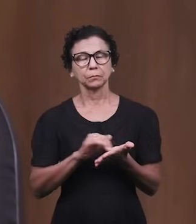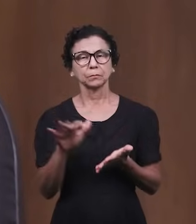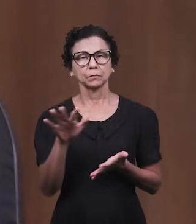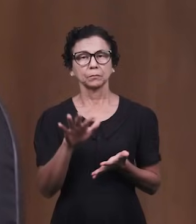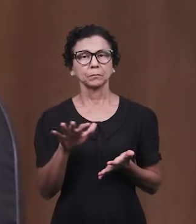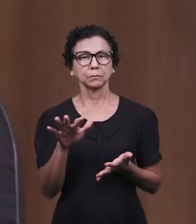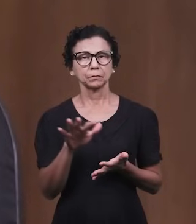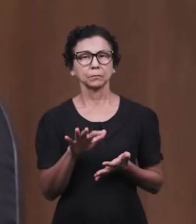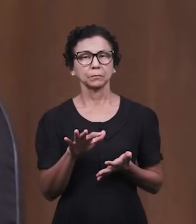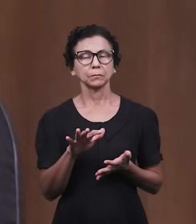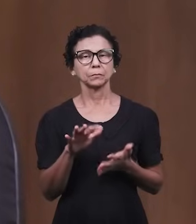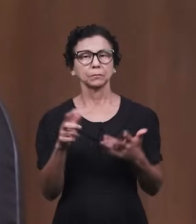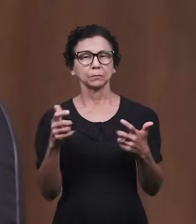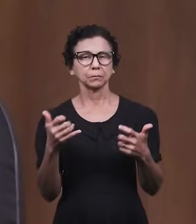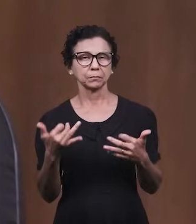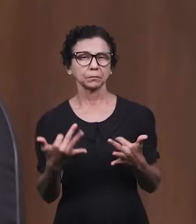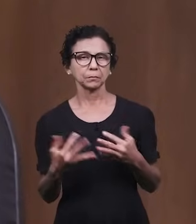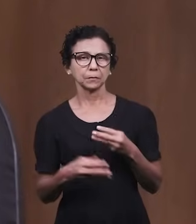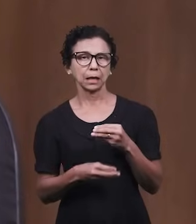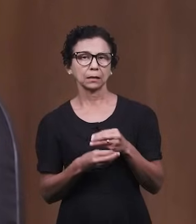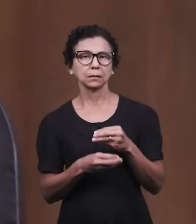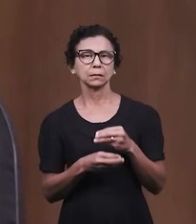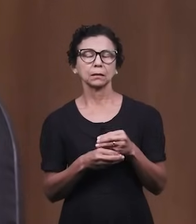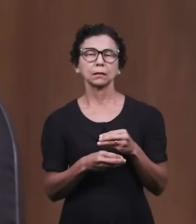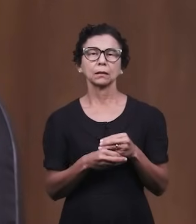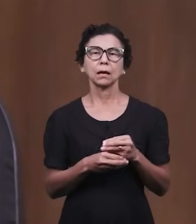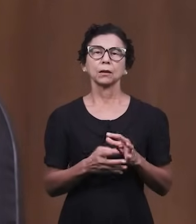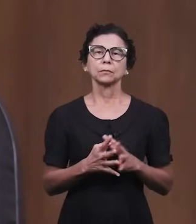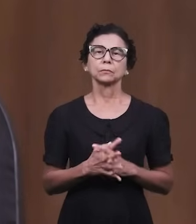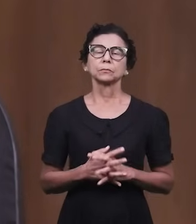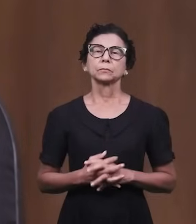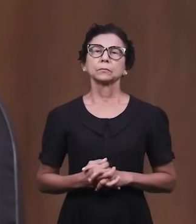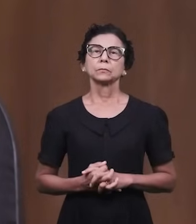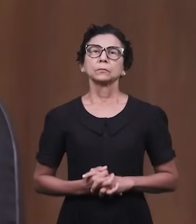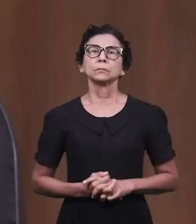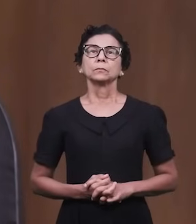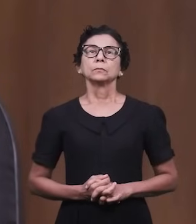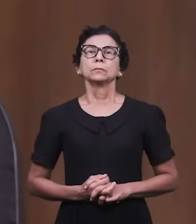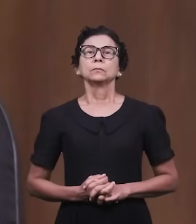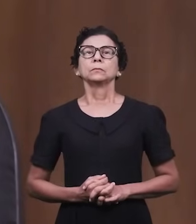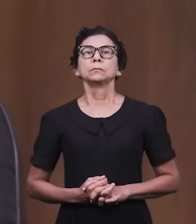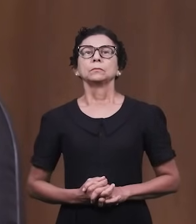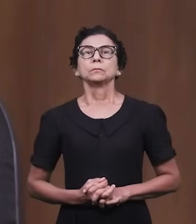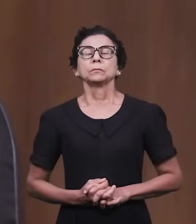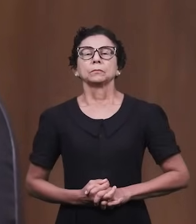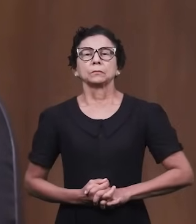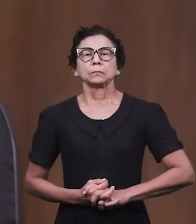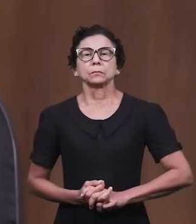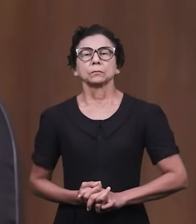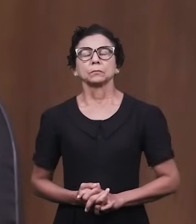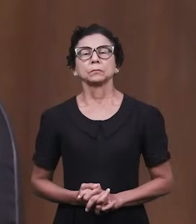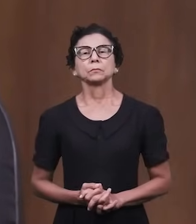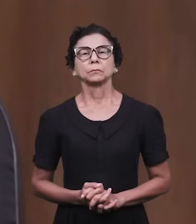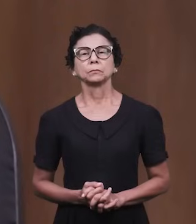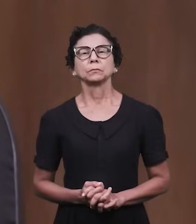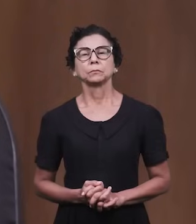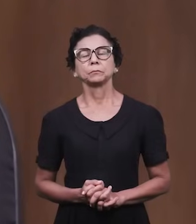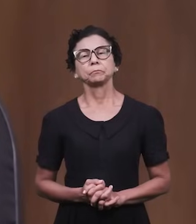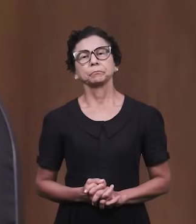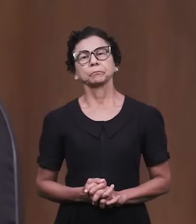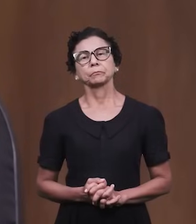executivo, dar uma palavra mais consistente sobre esse